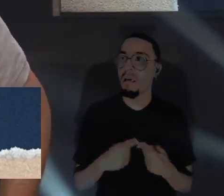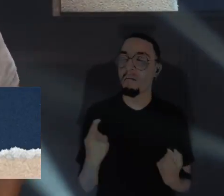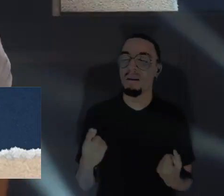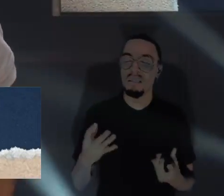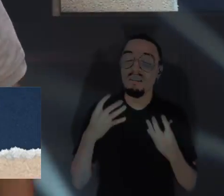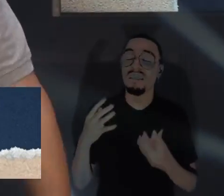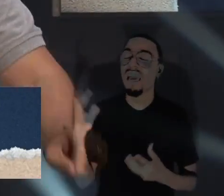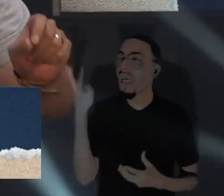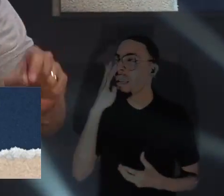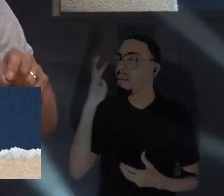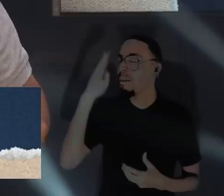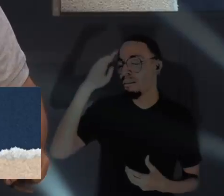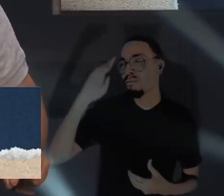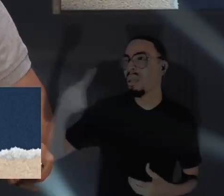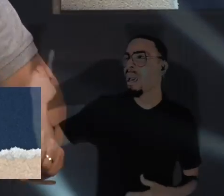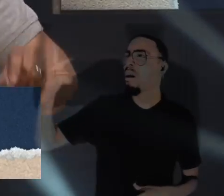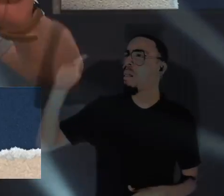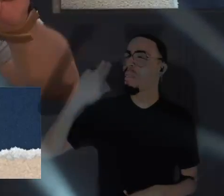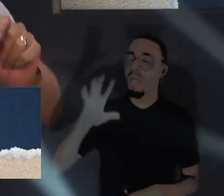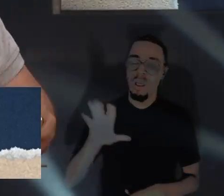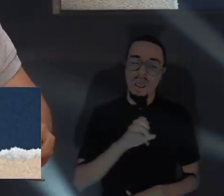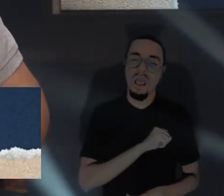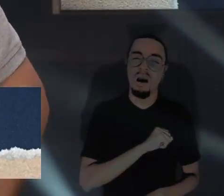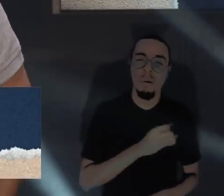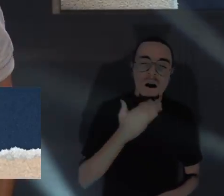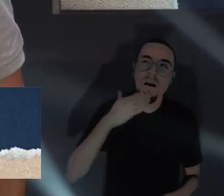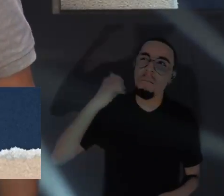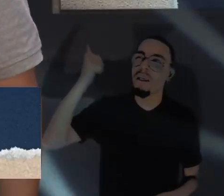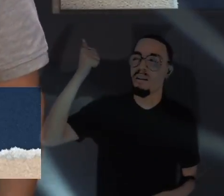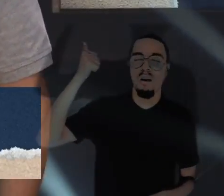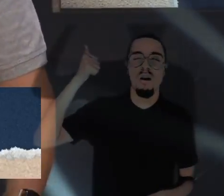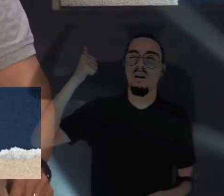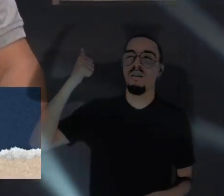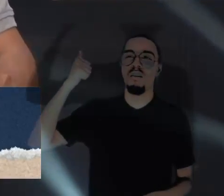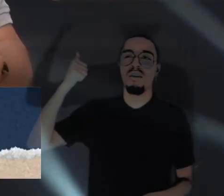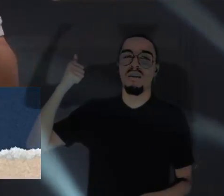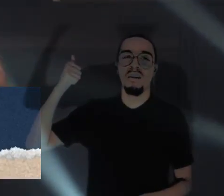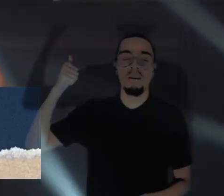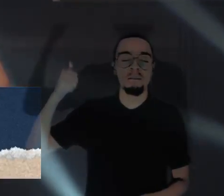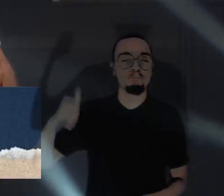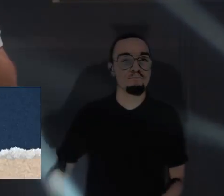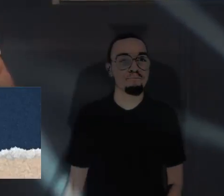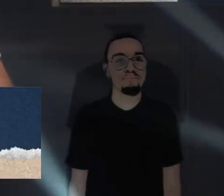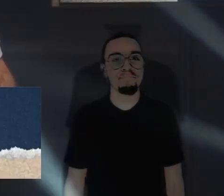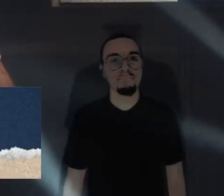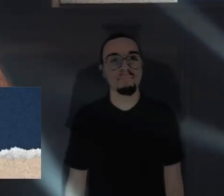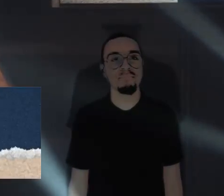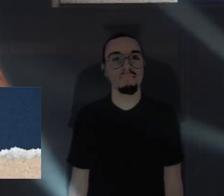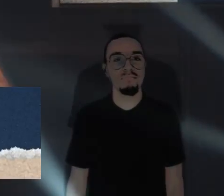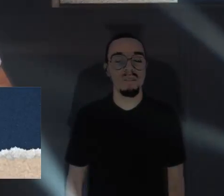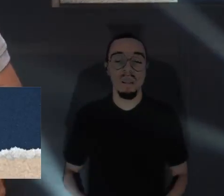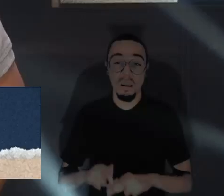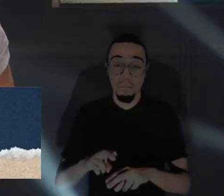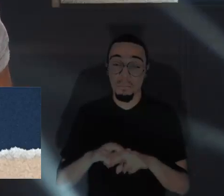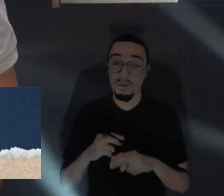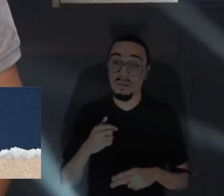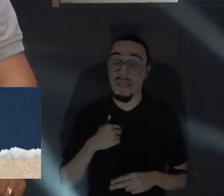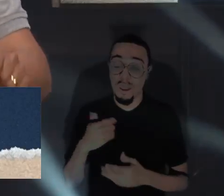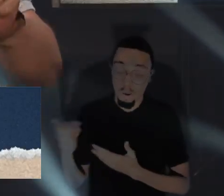tua glória. O teu amor é melhor do que a vida. Por isso os meus lábios te